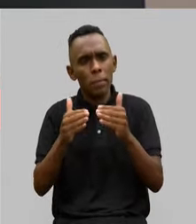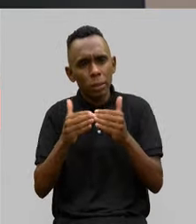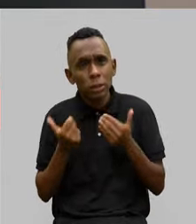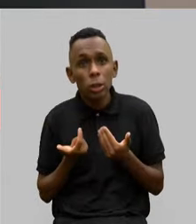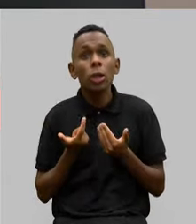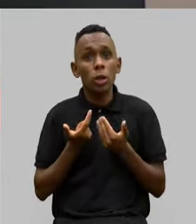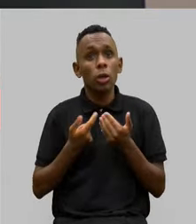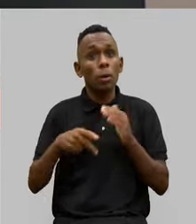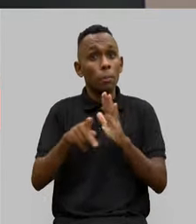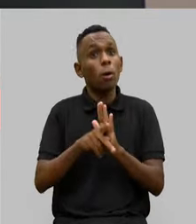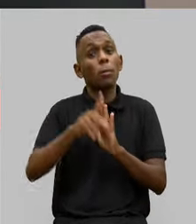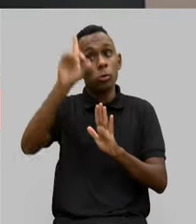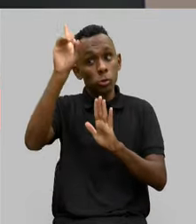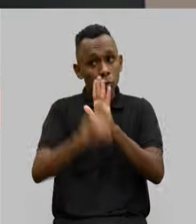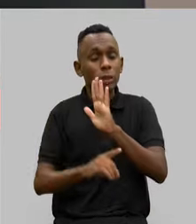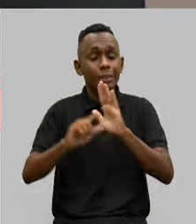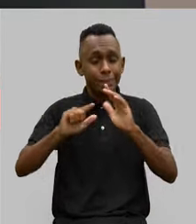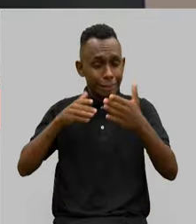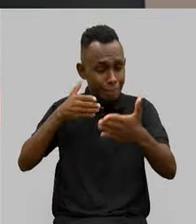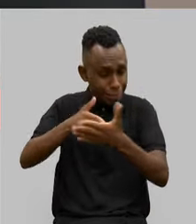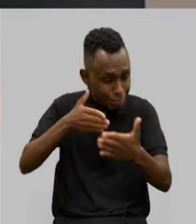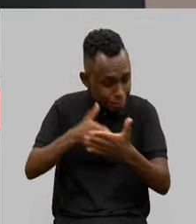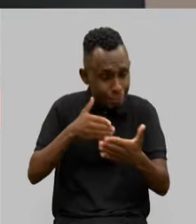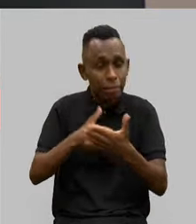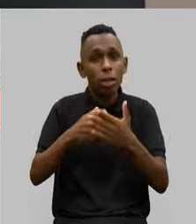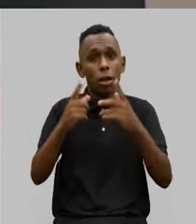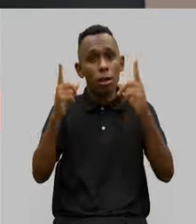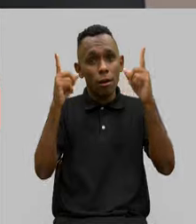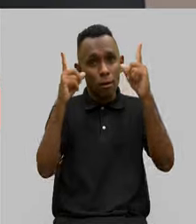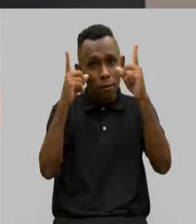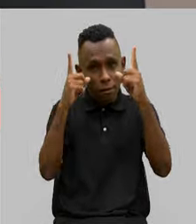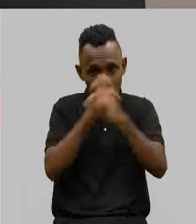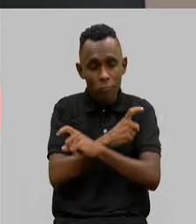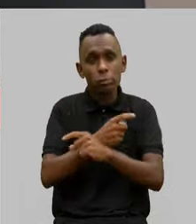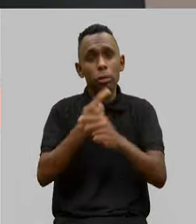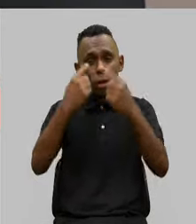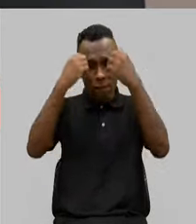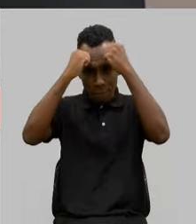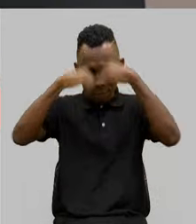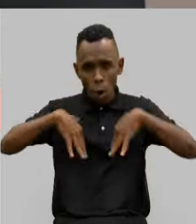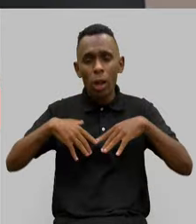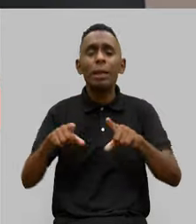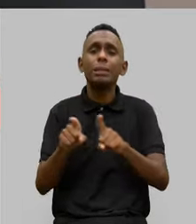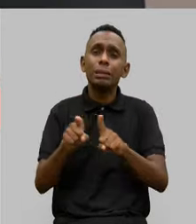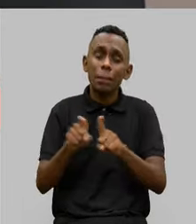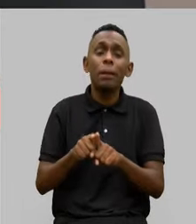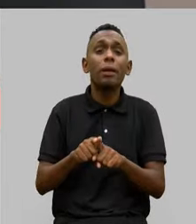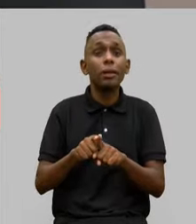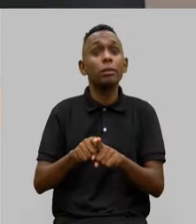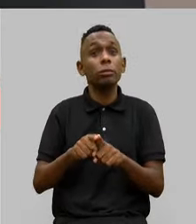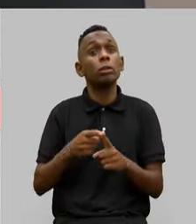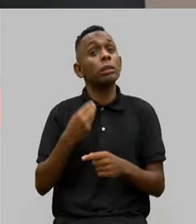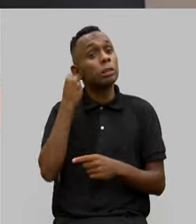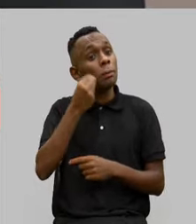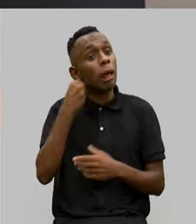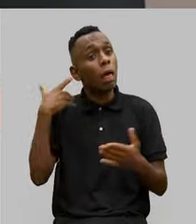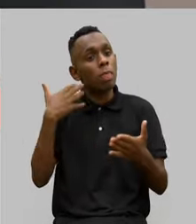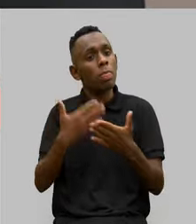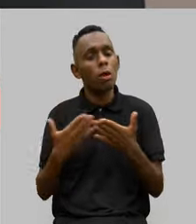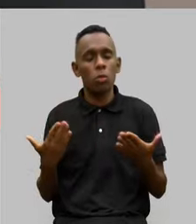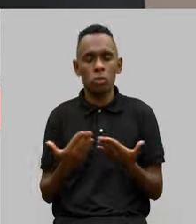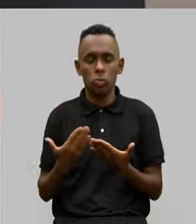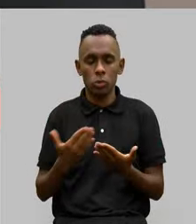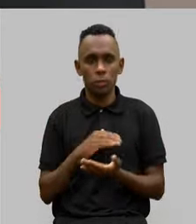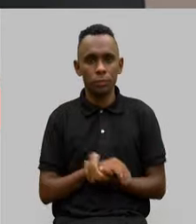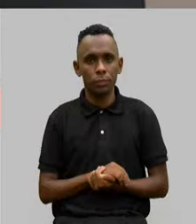dos seus direitos também enfrentaram ódio violência discriminação e ainda né vive vivenciam isso